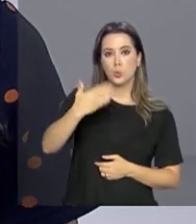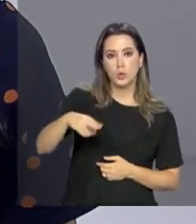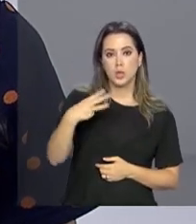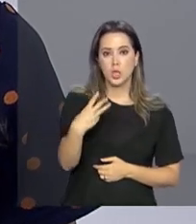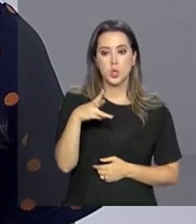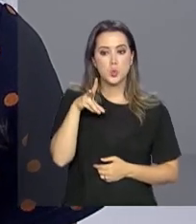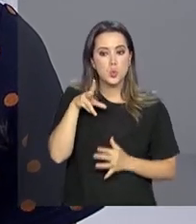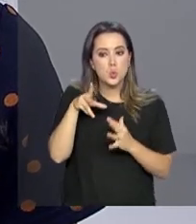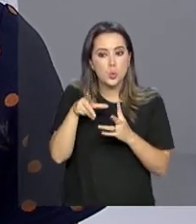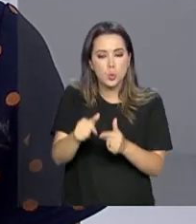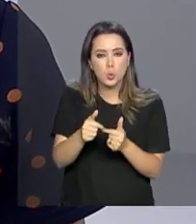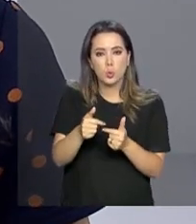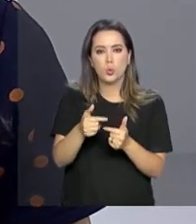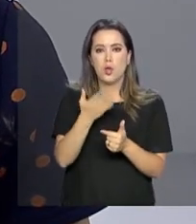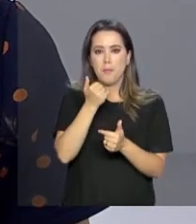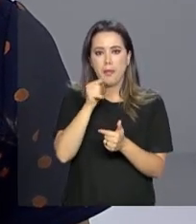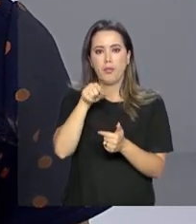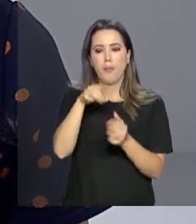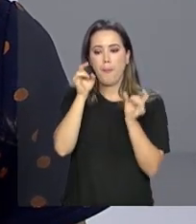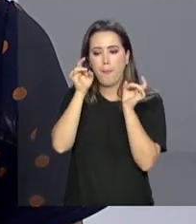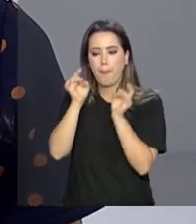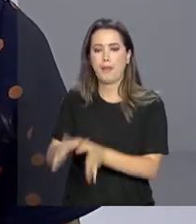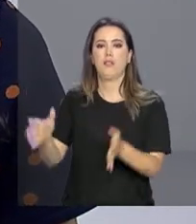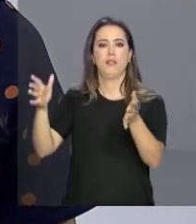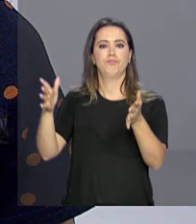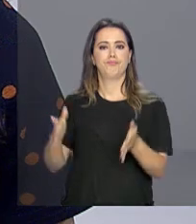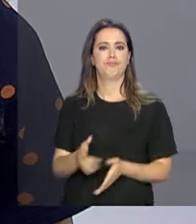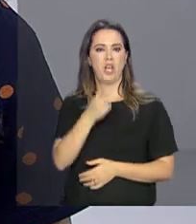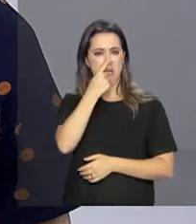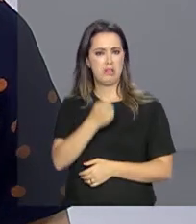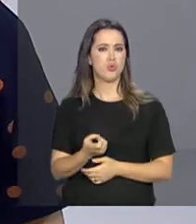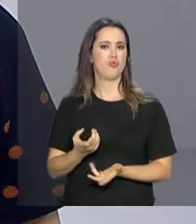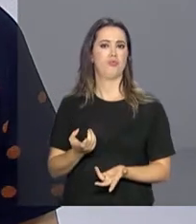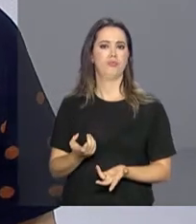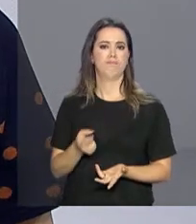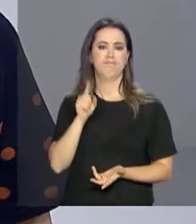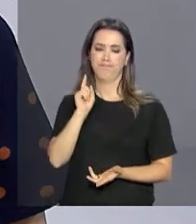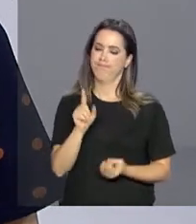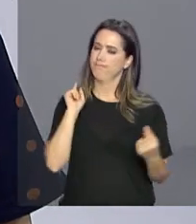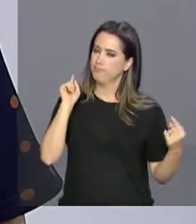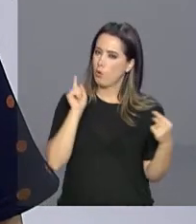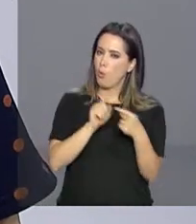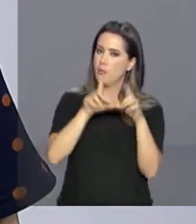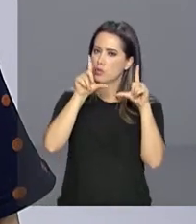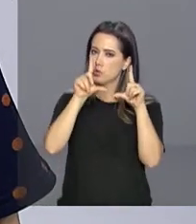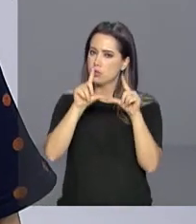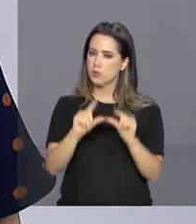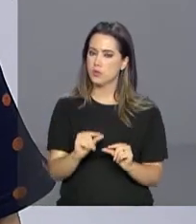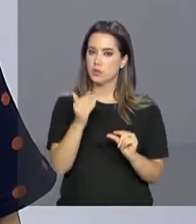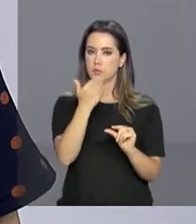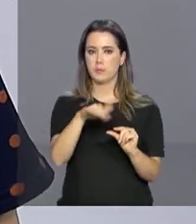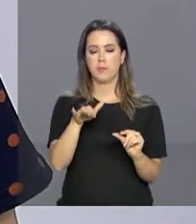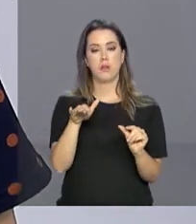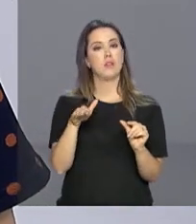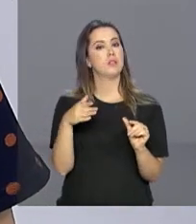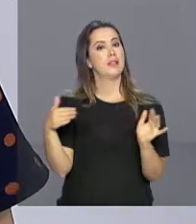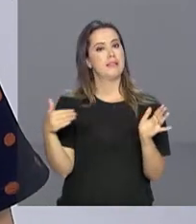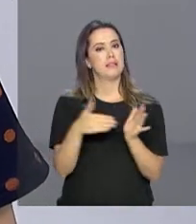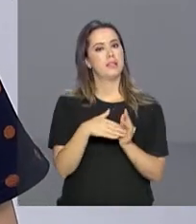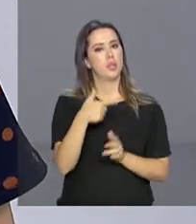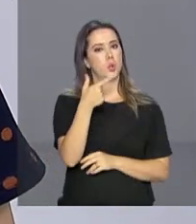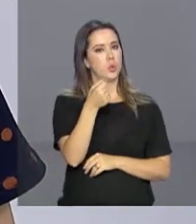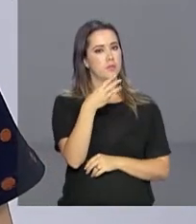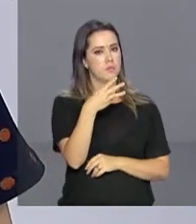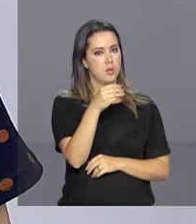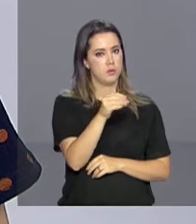mundo vai parar no lixo a meta estabelecida pelas nações unidas é reduzir essa perda pela metade até 2030